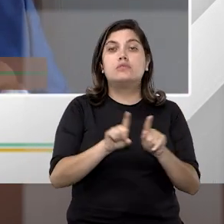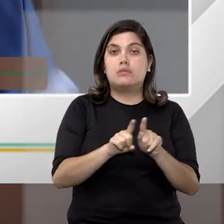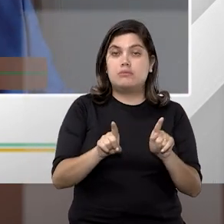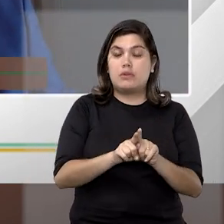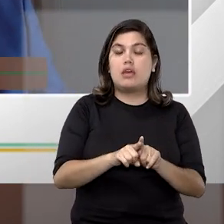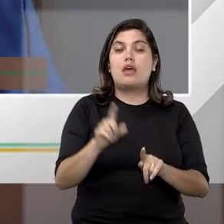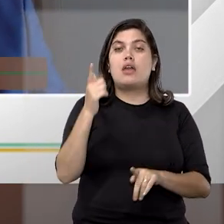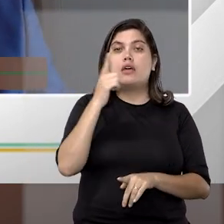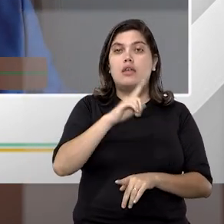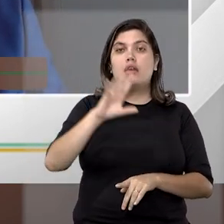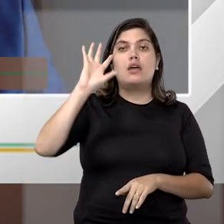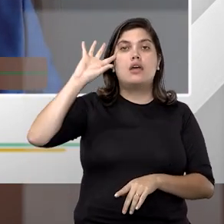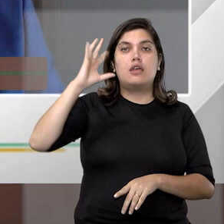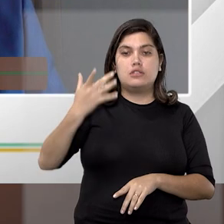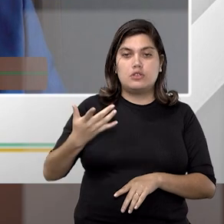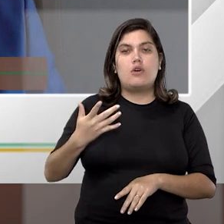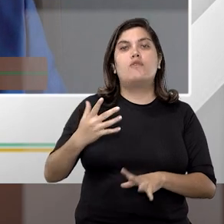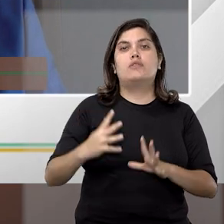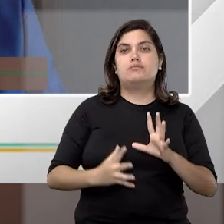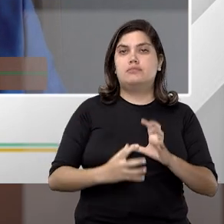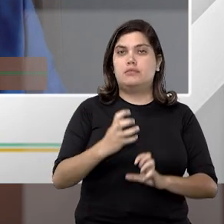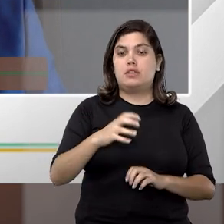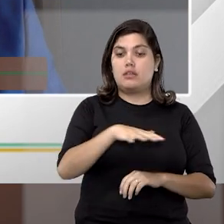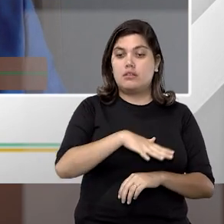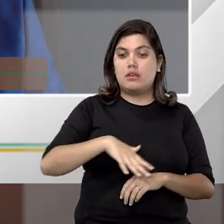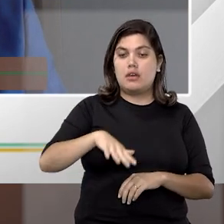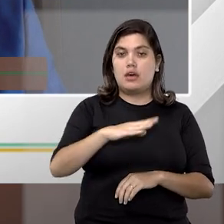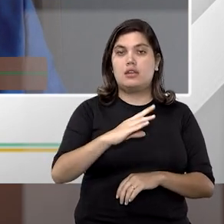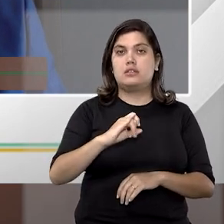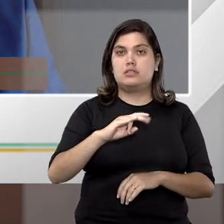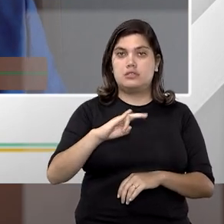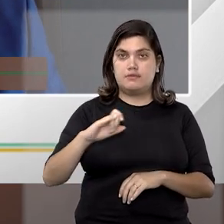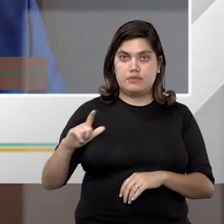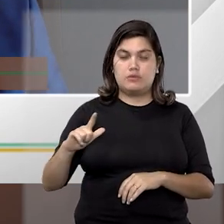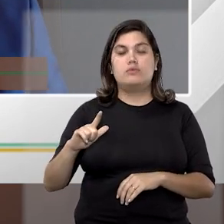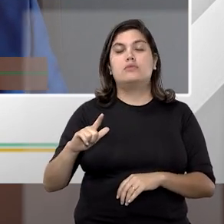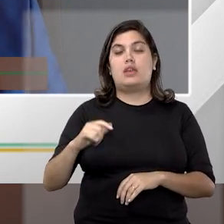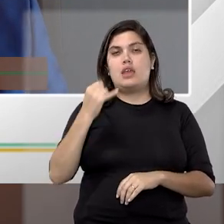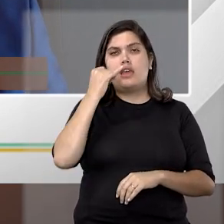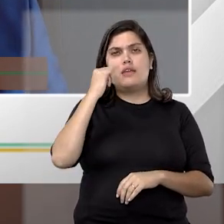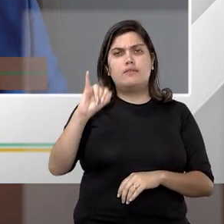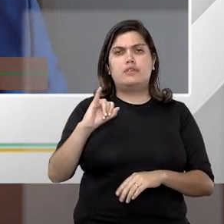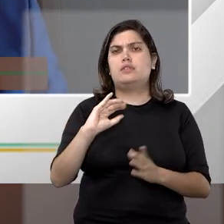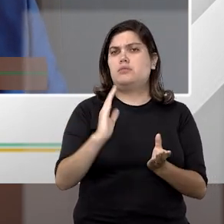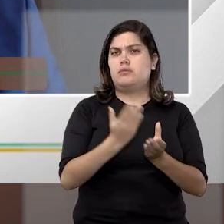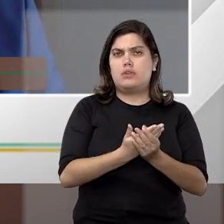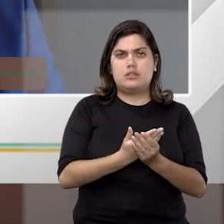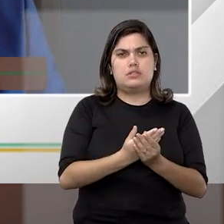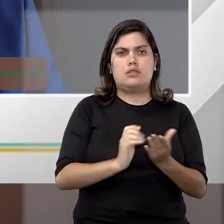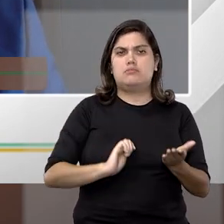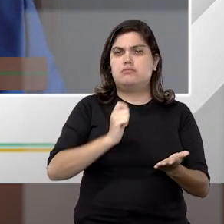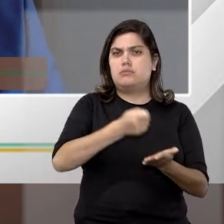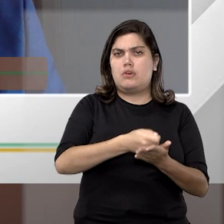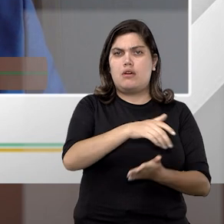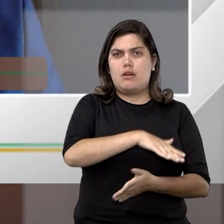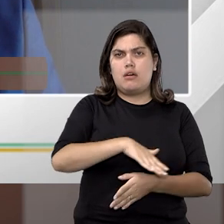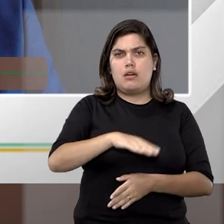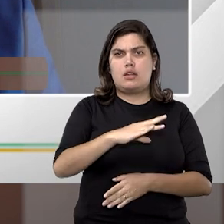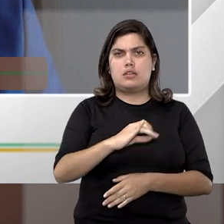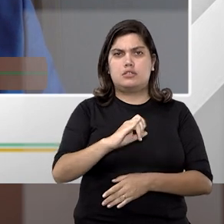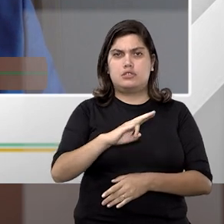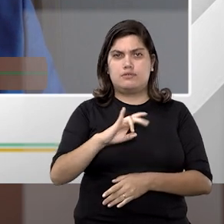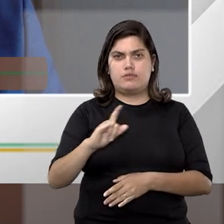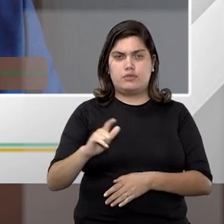e ao mesmo tempo ele resolve também o conflito na Esfera Cível você já gente Evita o processo uma ação